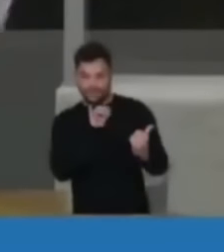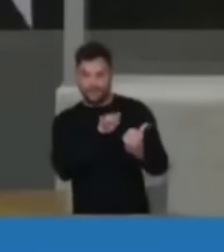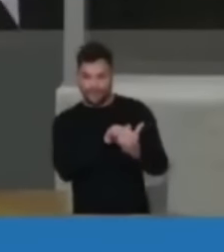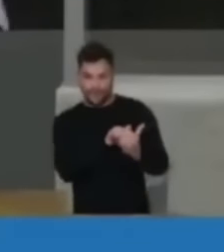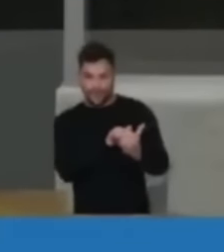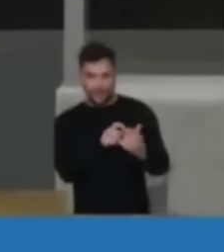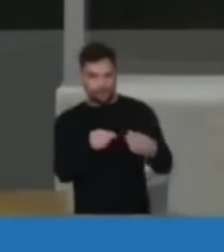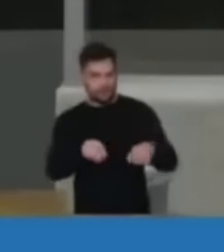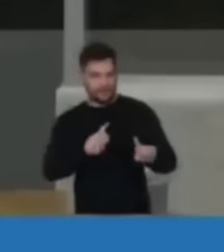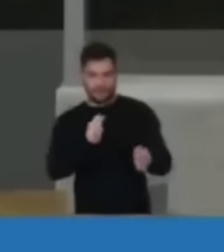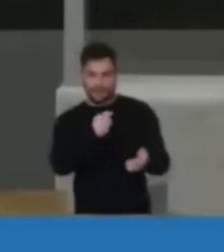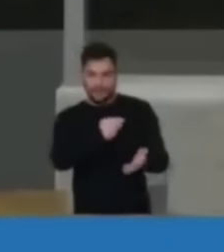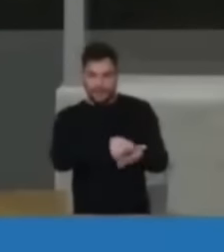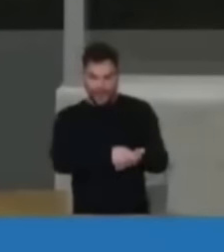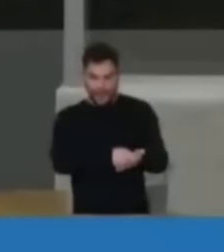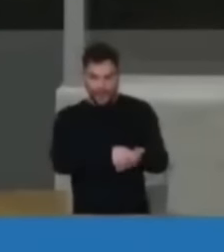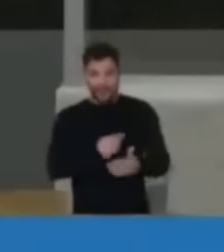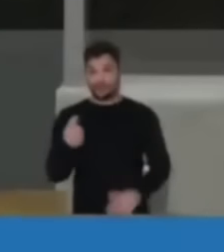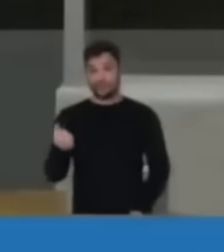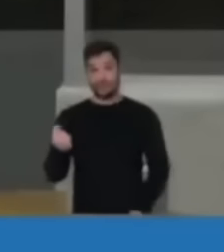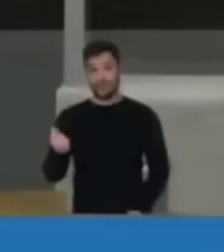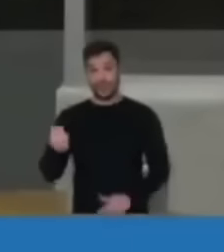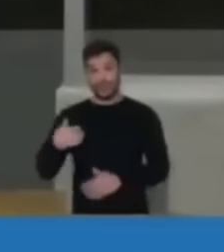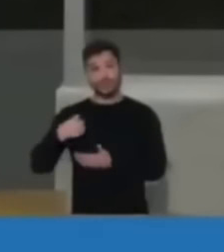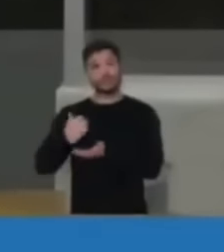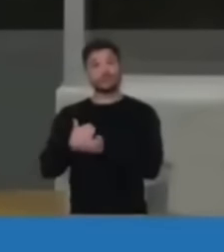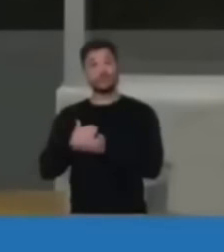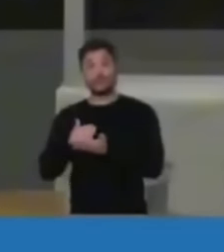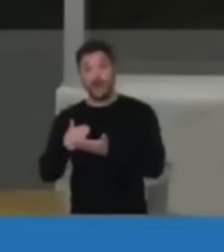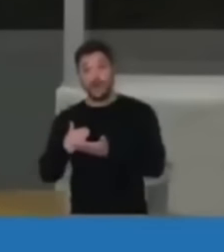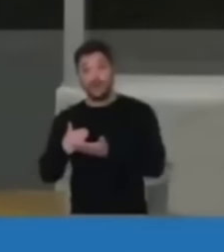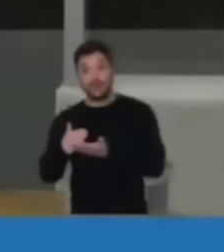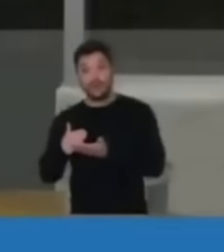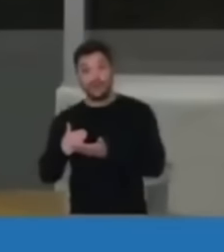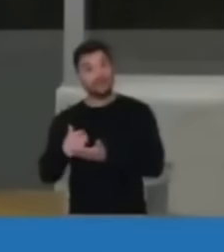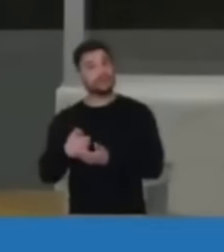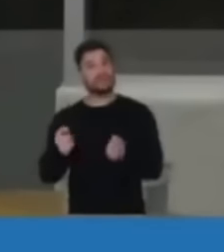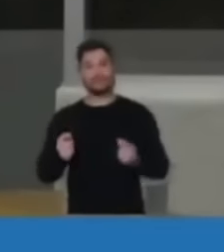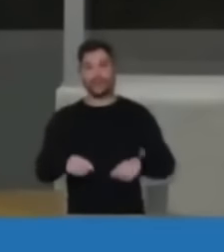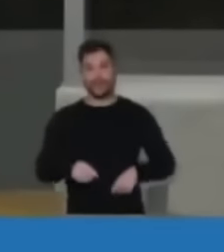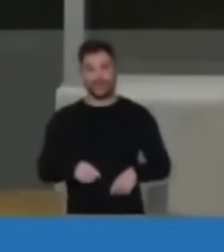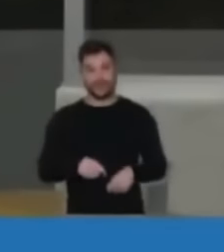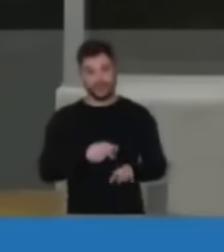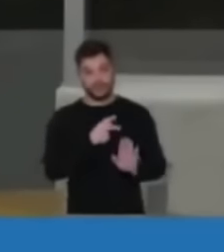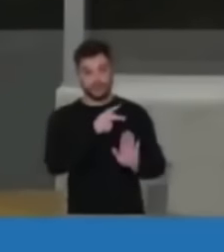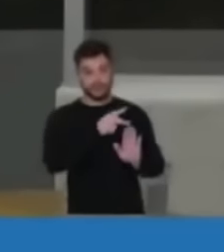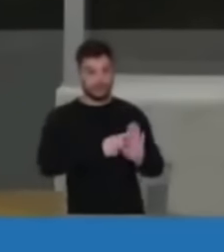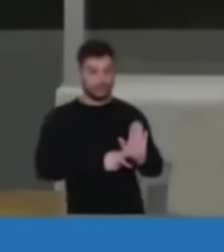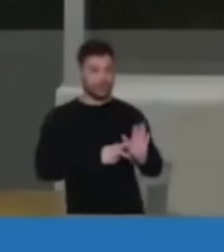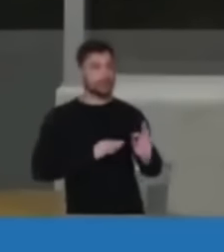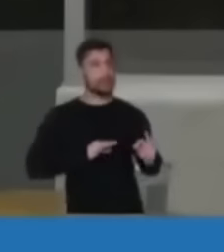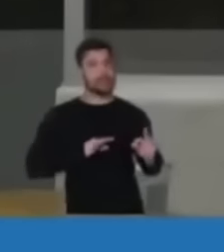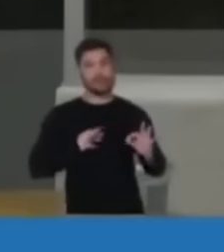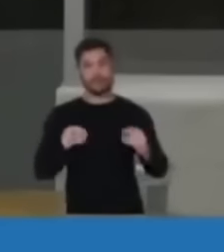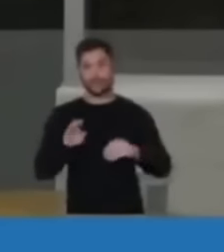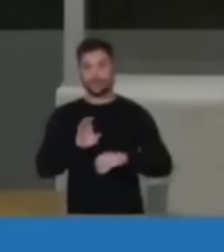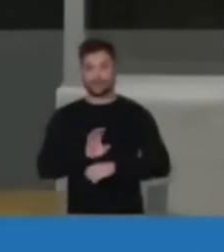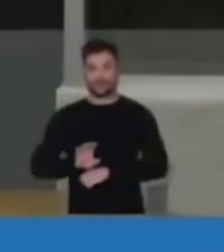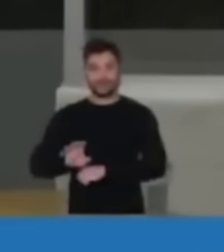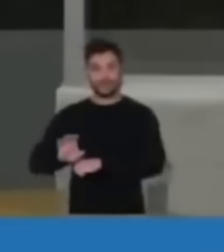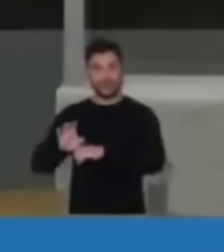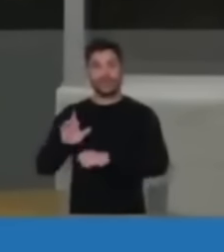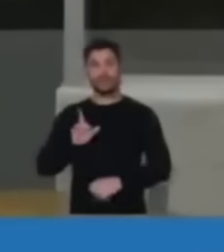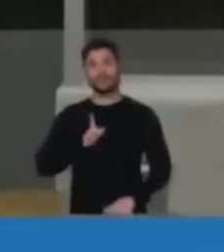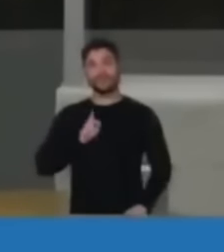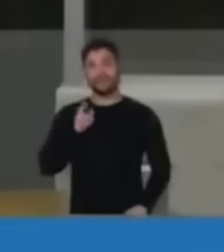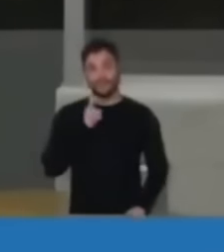Não entra imediatamente. Primeiro que o projeto era para todos os estados que tenham calamidade, não só para o Rio Grande